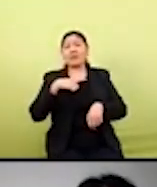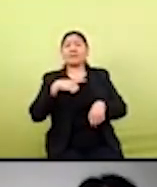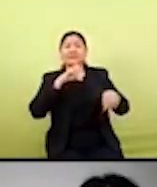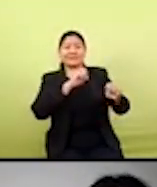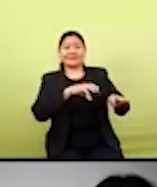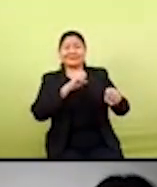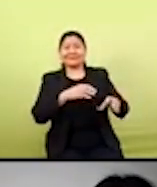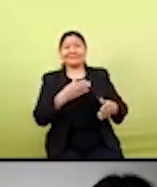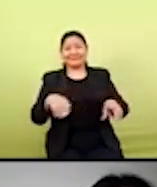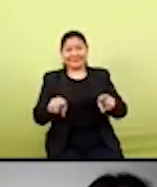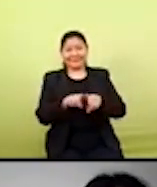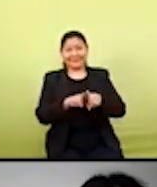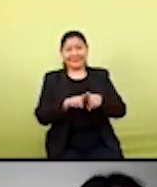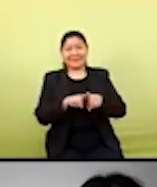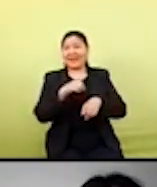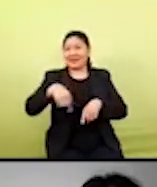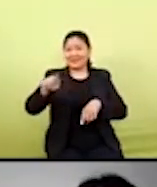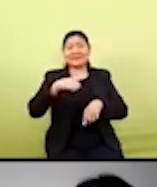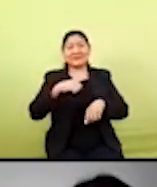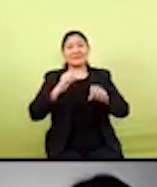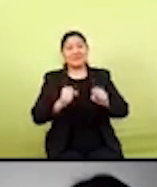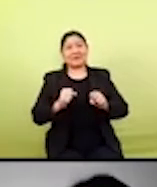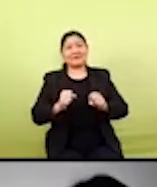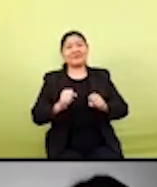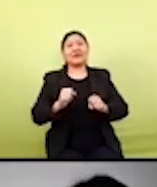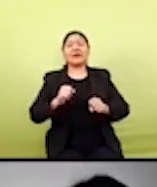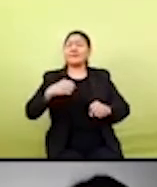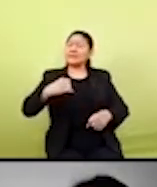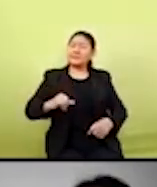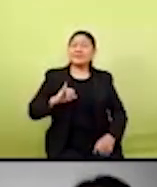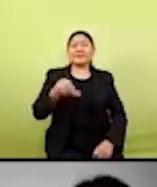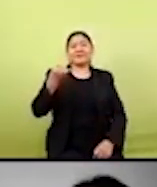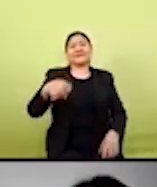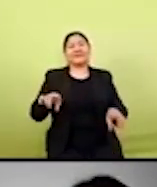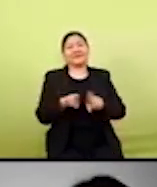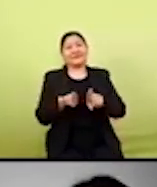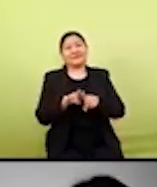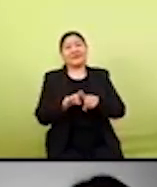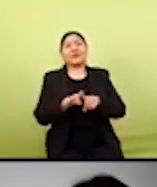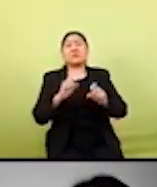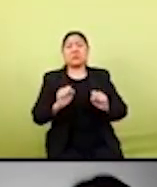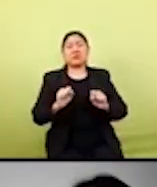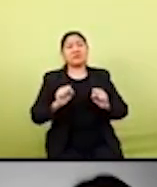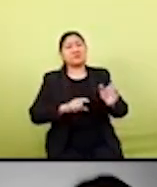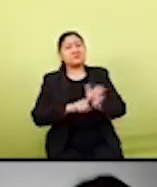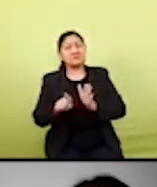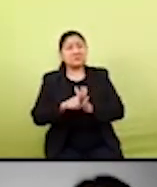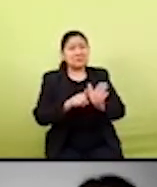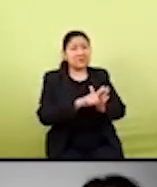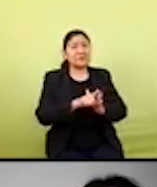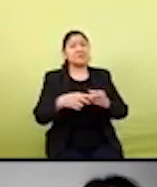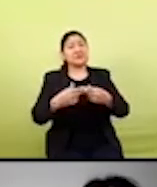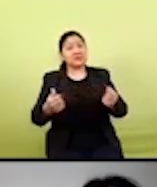Espero que vocês também contribuam aí, né, quem tiver uma contribuição, pode seguir aí no chat com a gente. Quem